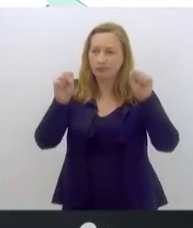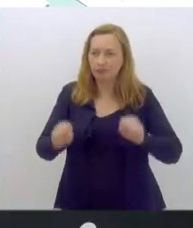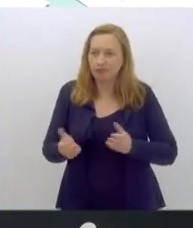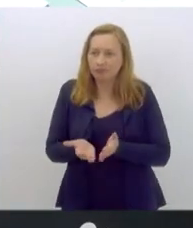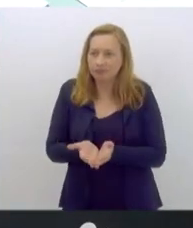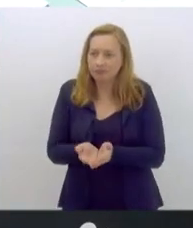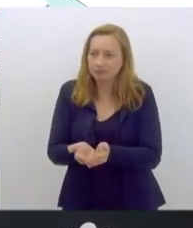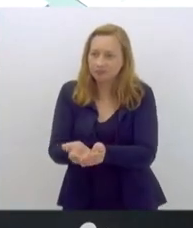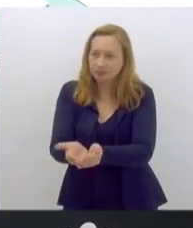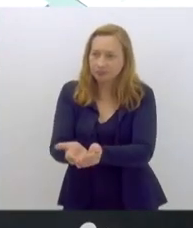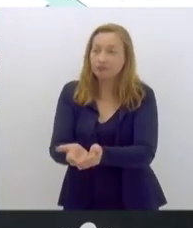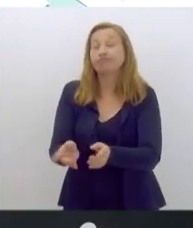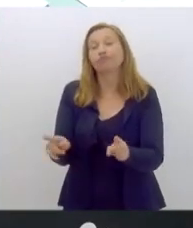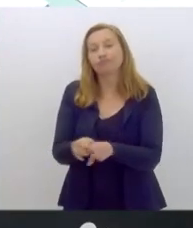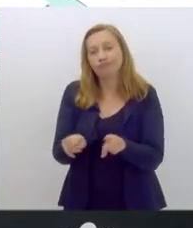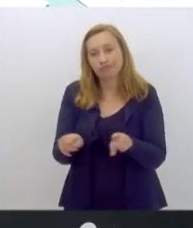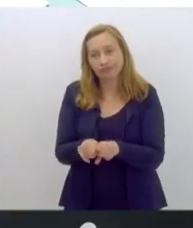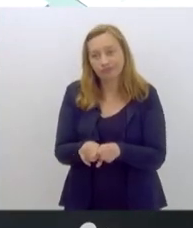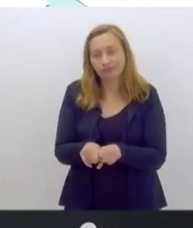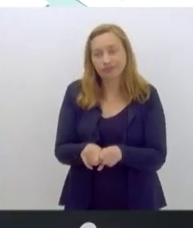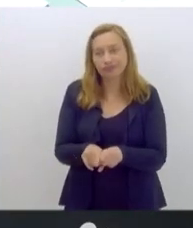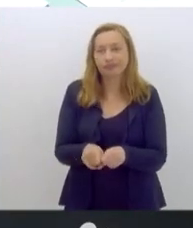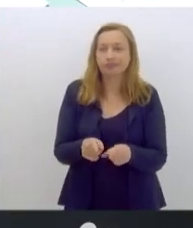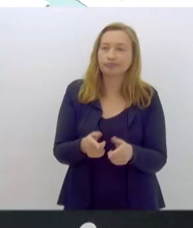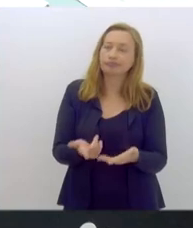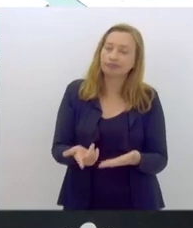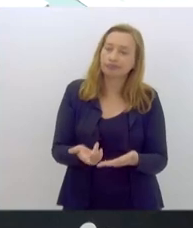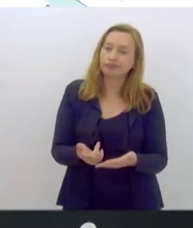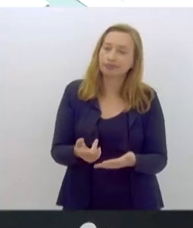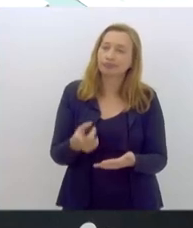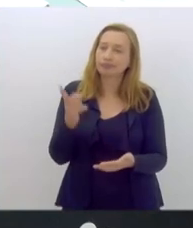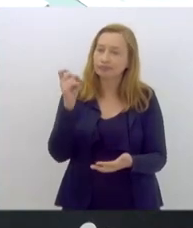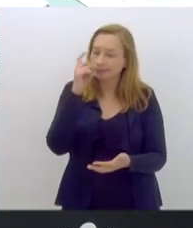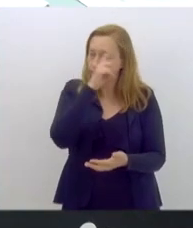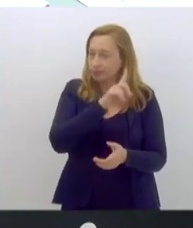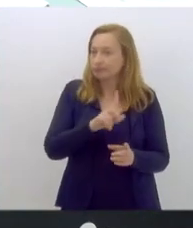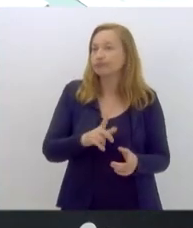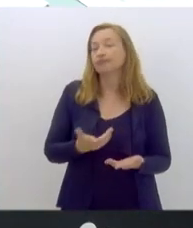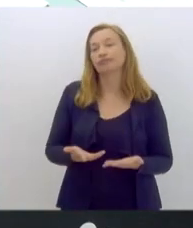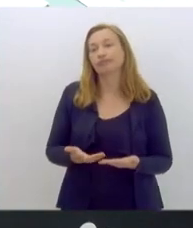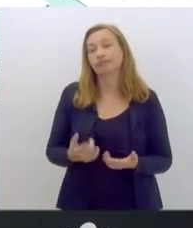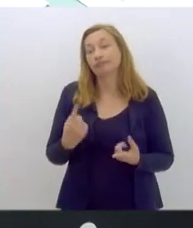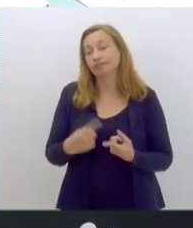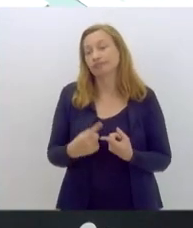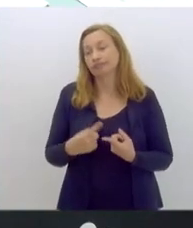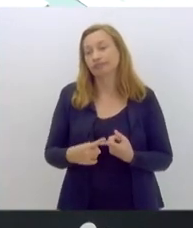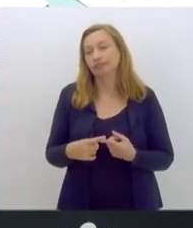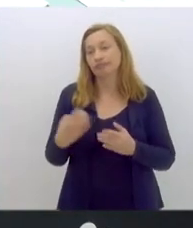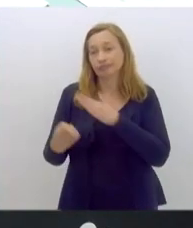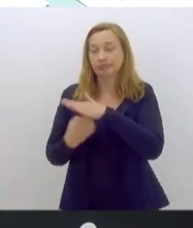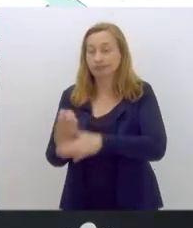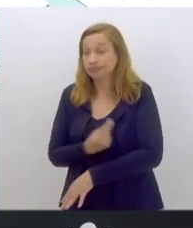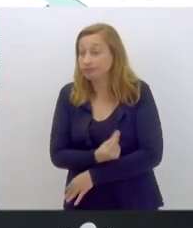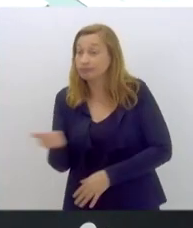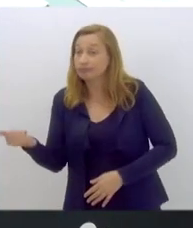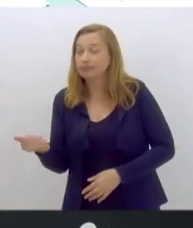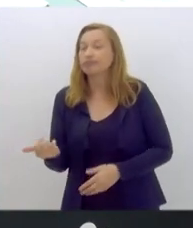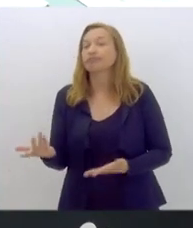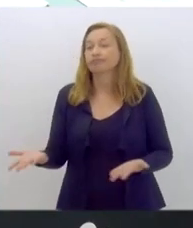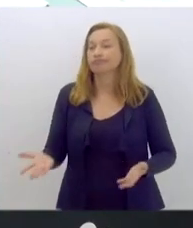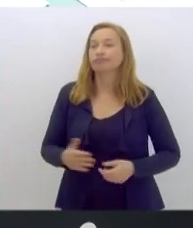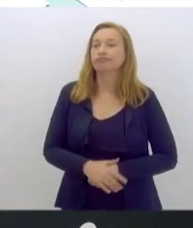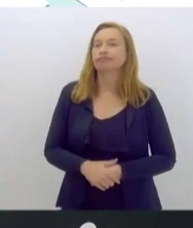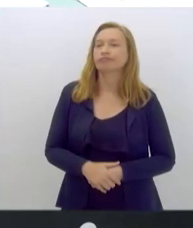barcas que também estamos pendurados no ar porque a concessionária quer ir embora